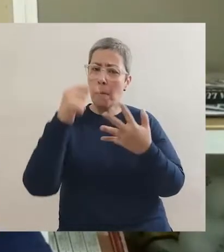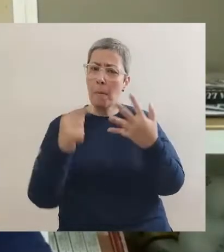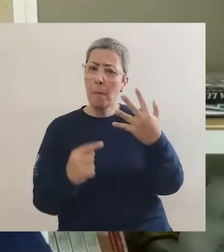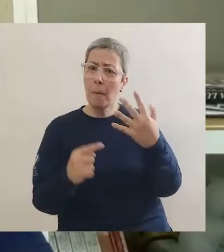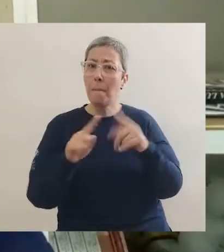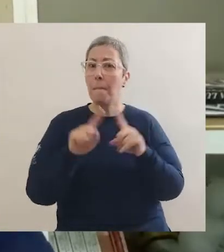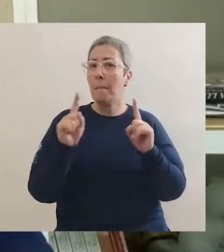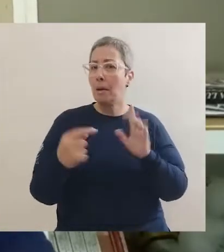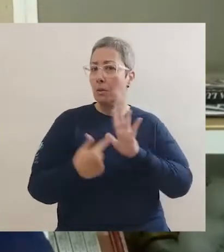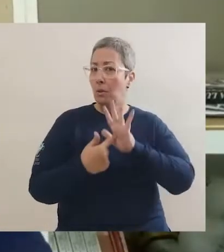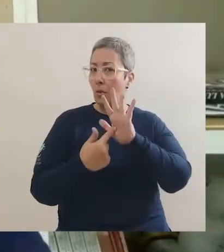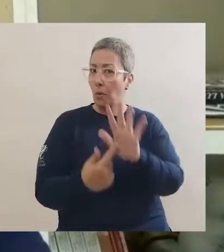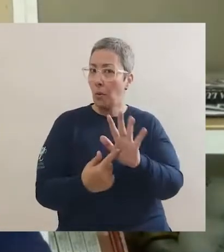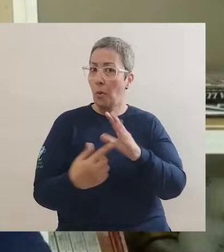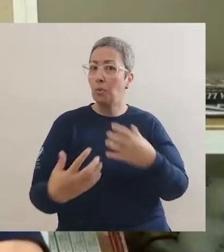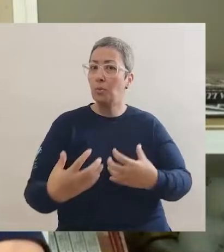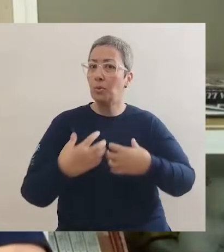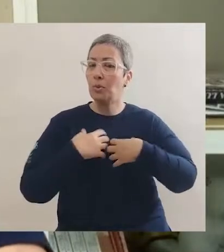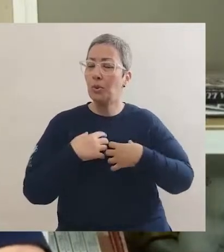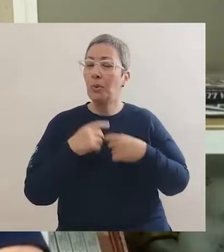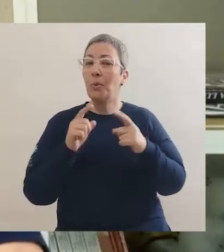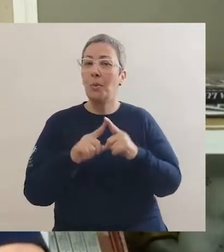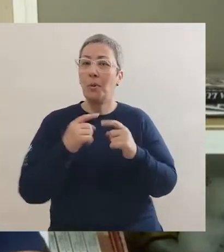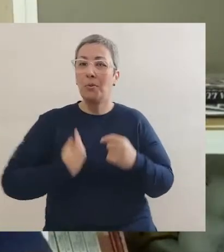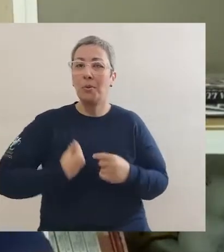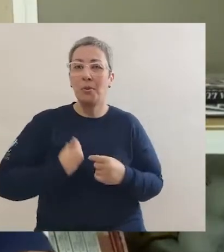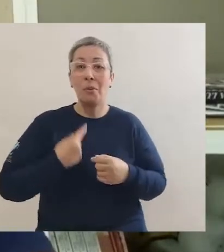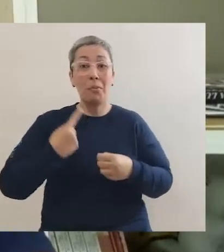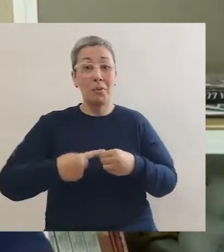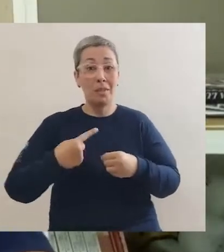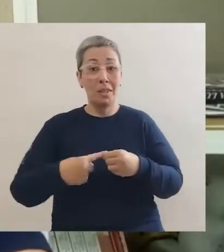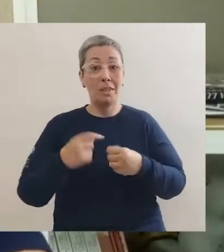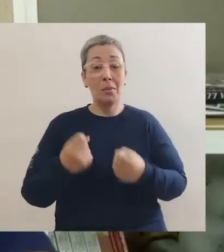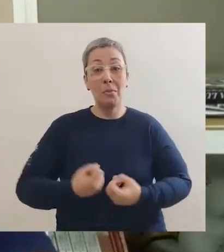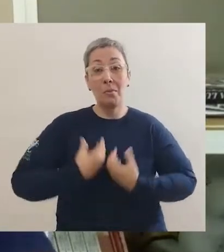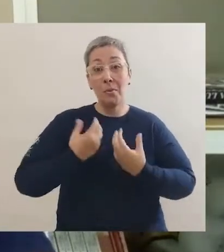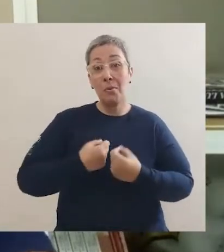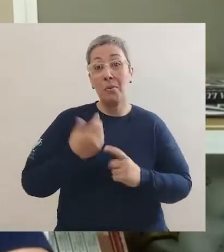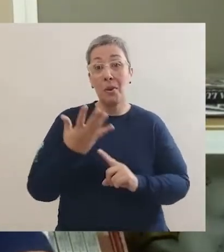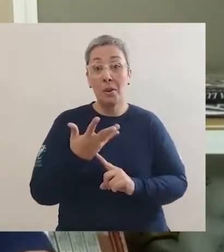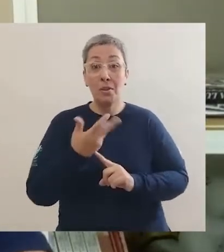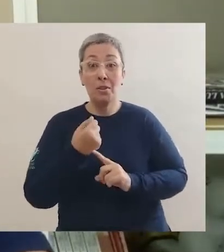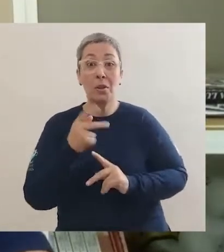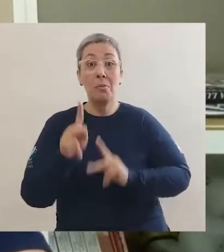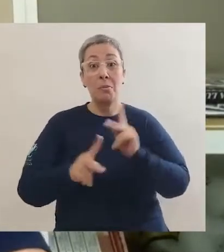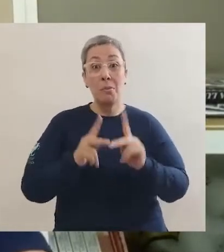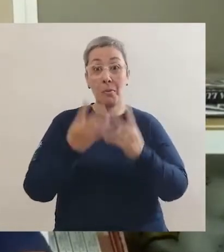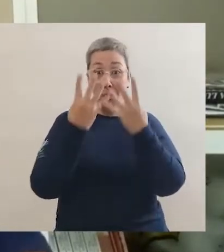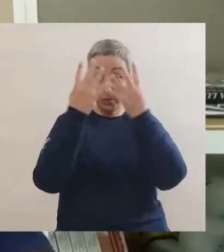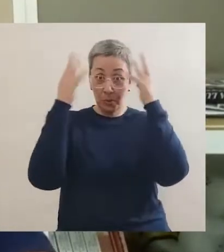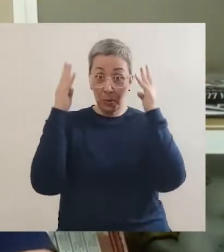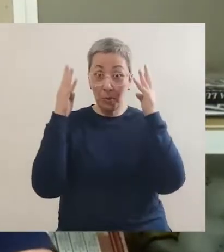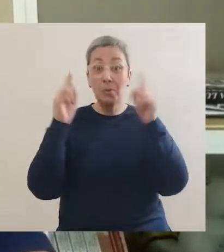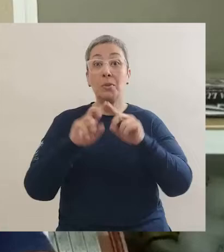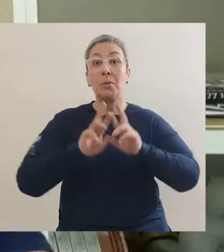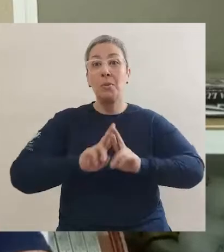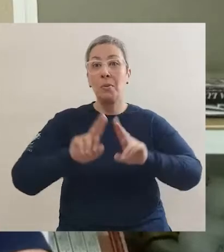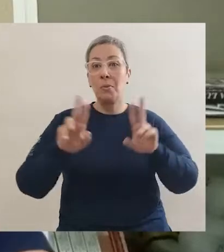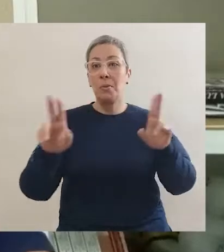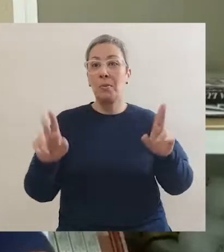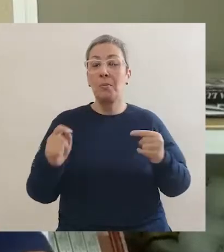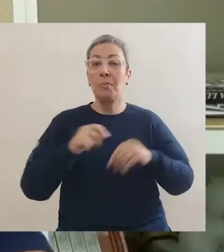aldeia a qual pertence. Mas vejam, o que eu destaquei. Cada povo indígena tem sua